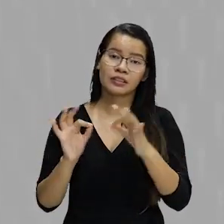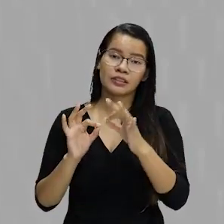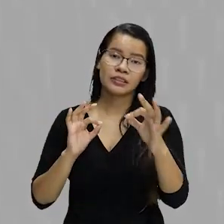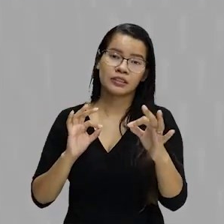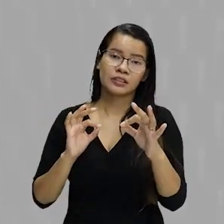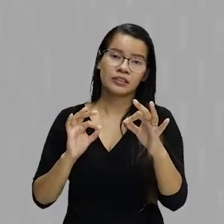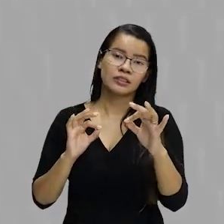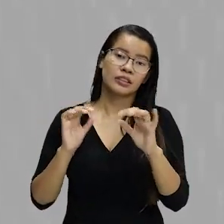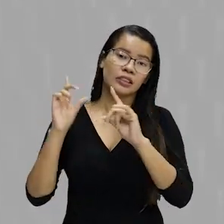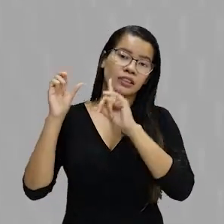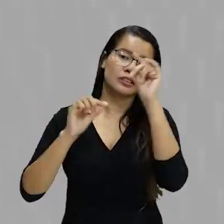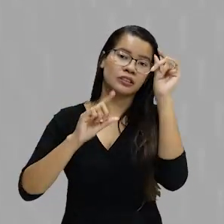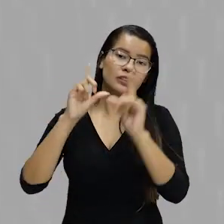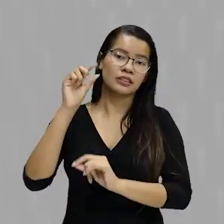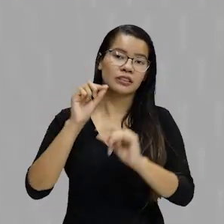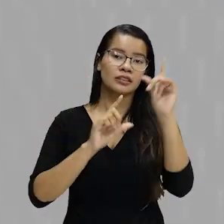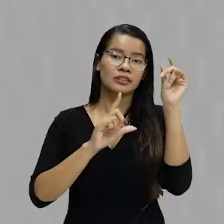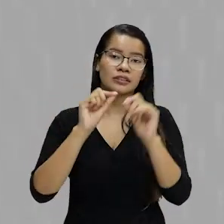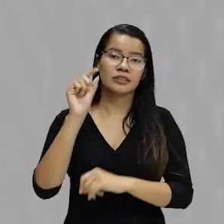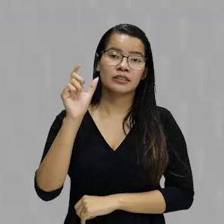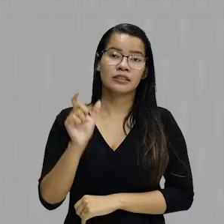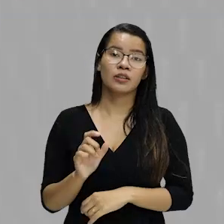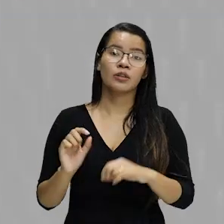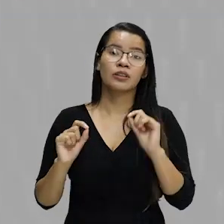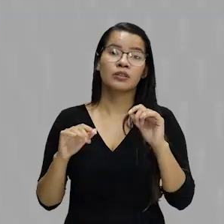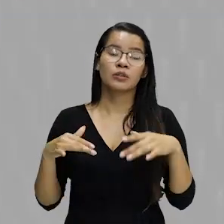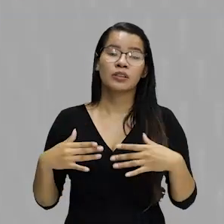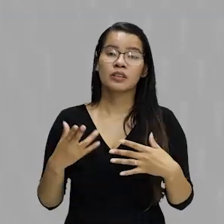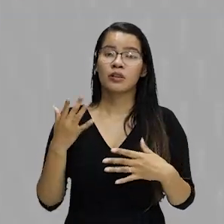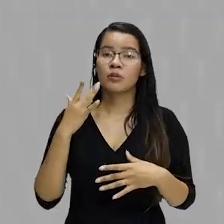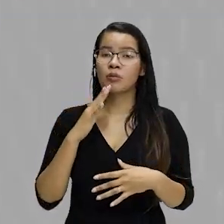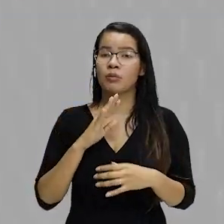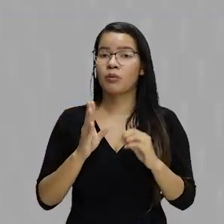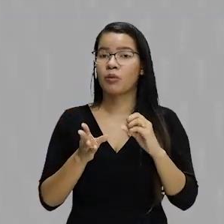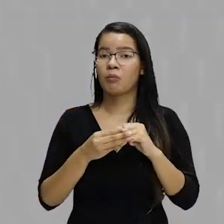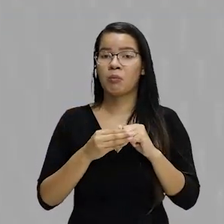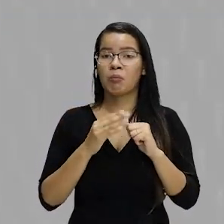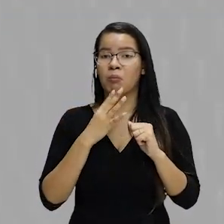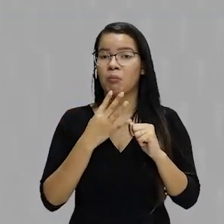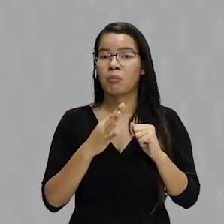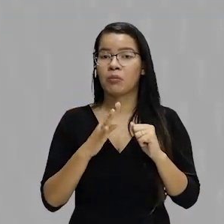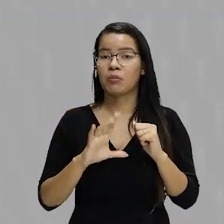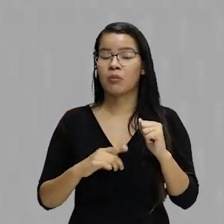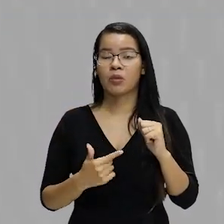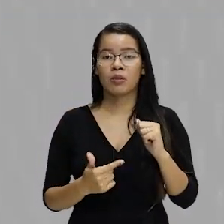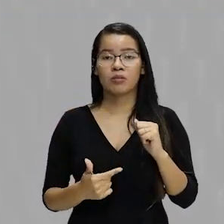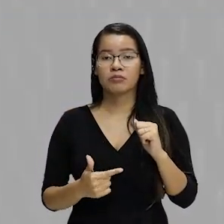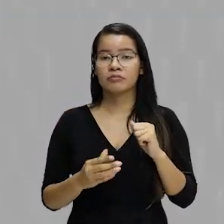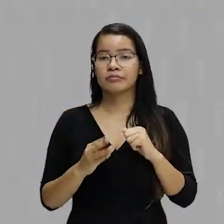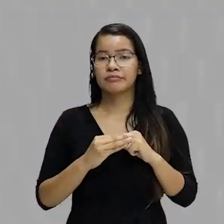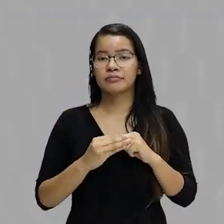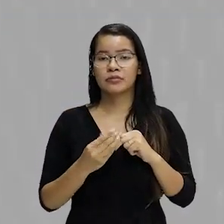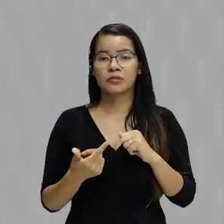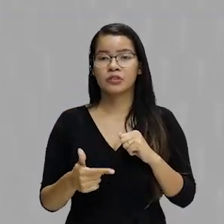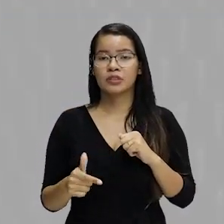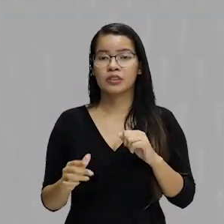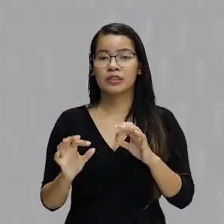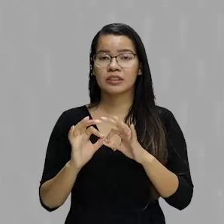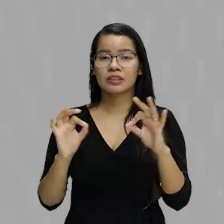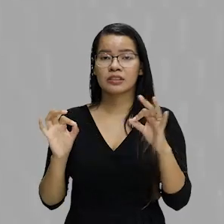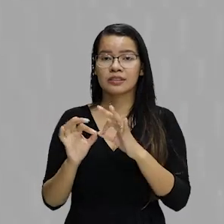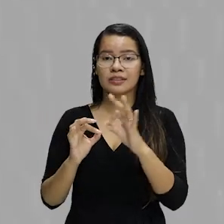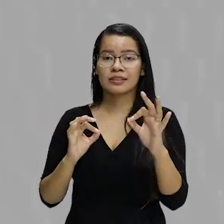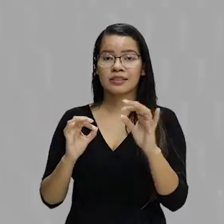não. Então o que essa galera não conhecia, eles não tinham ideia, era a distância entre